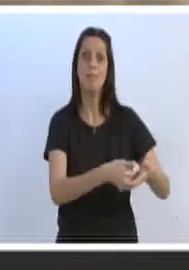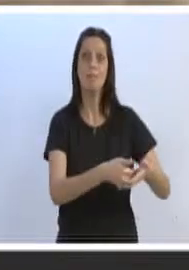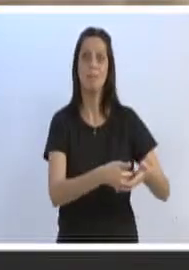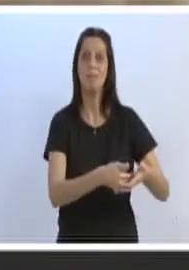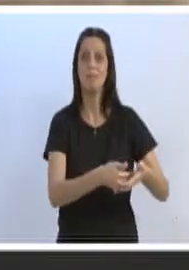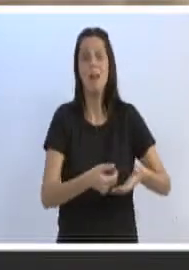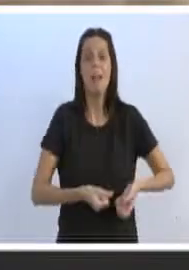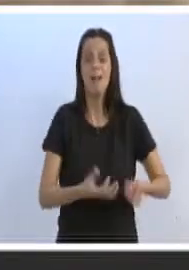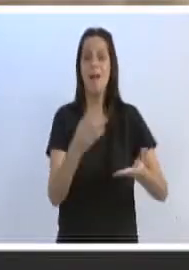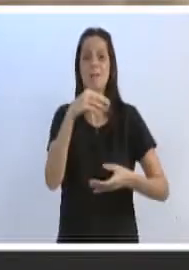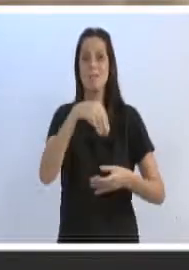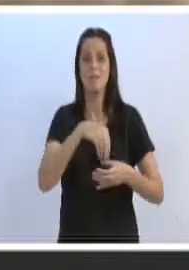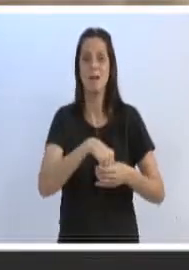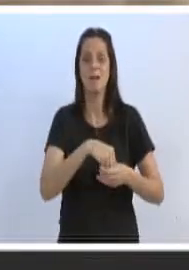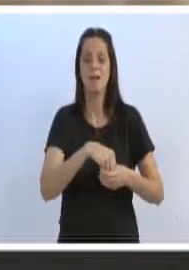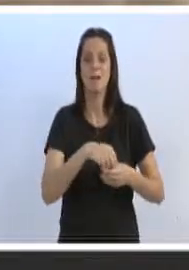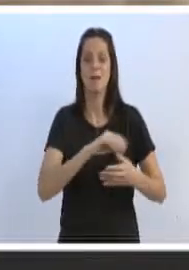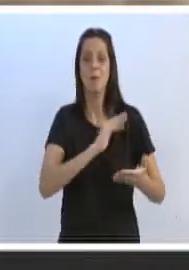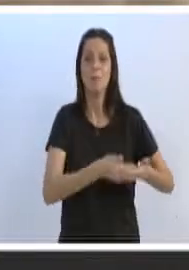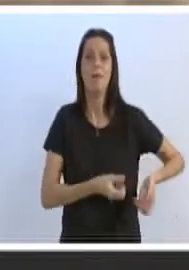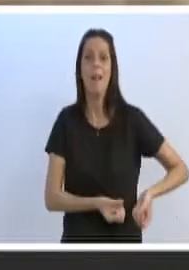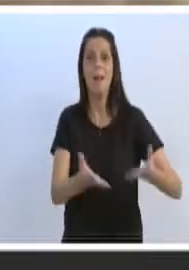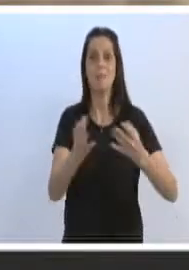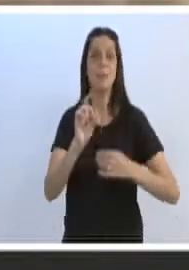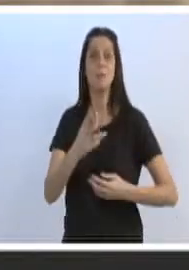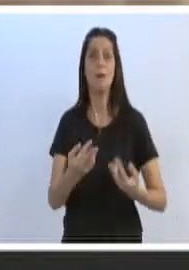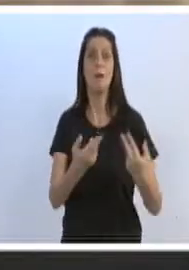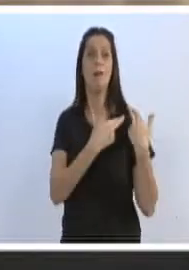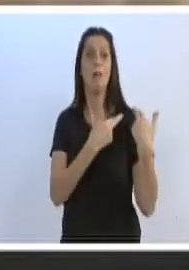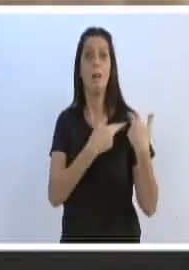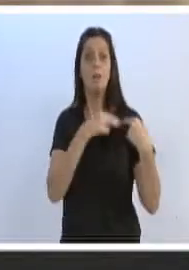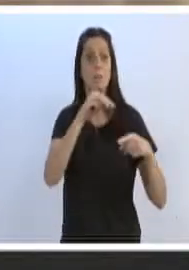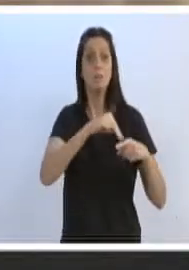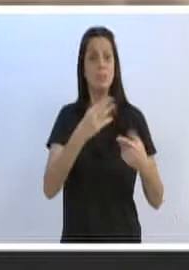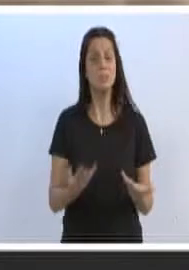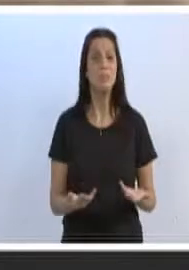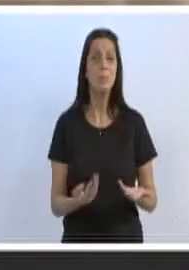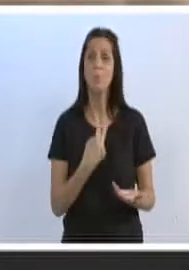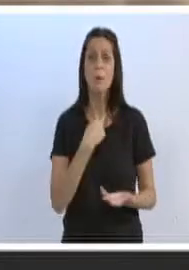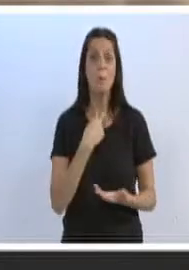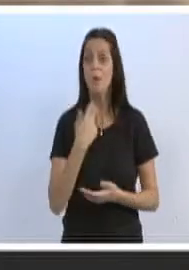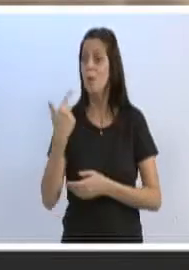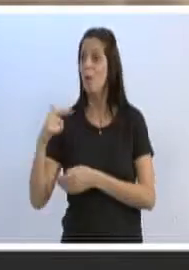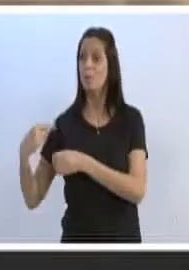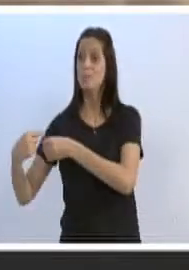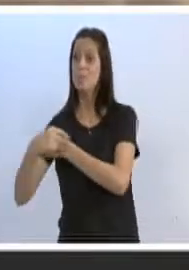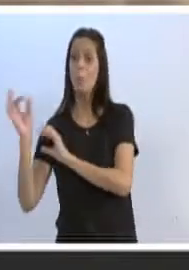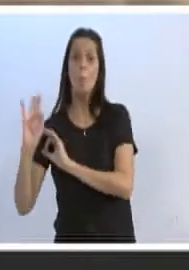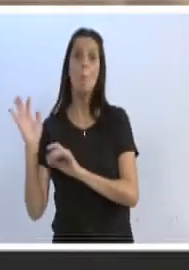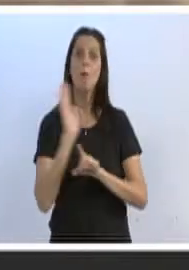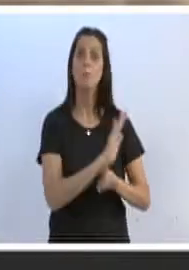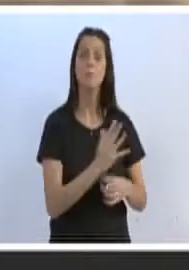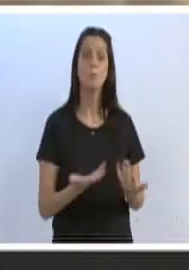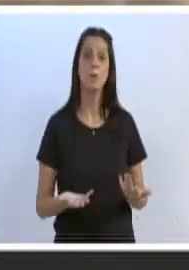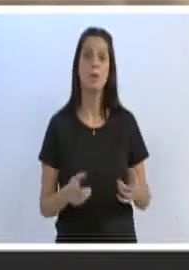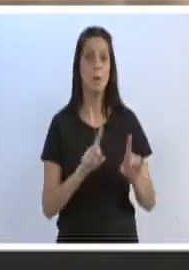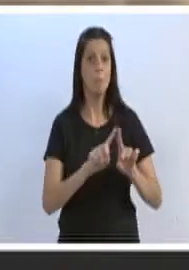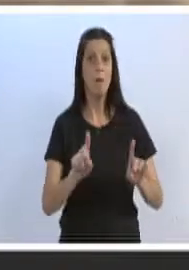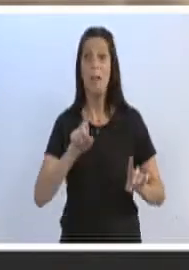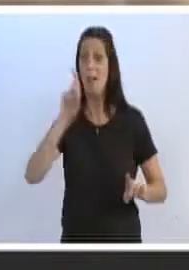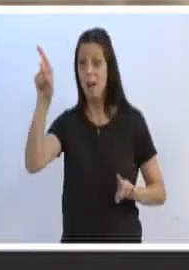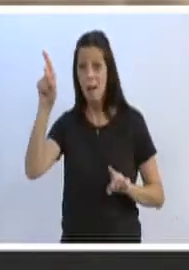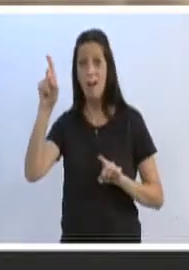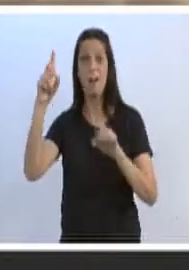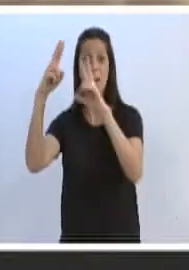e fica por responsabilidade do município lembrando que não se tem o retorno do sus não se tem o